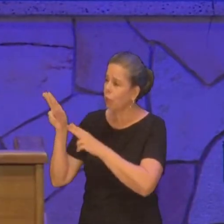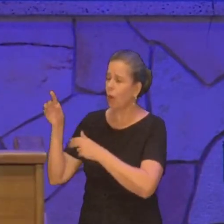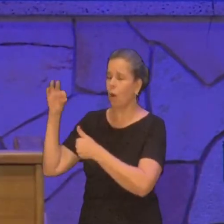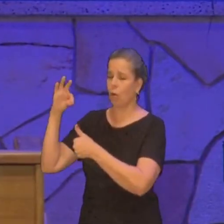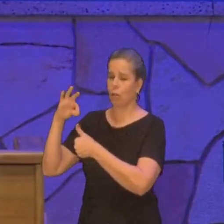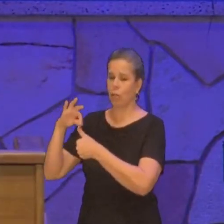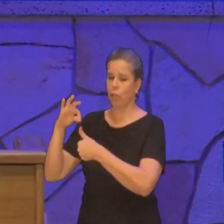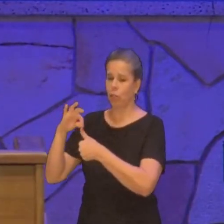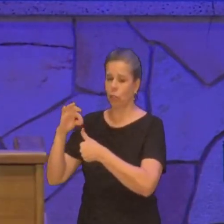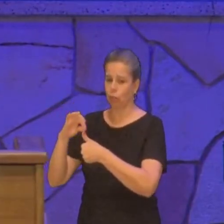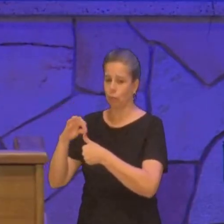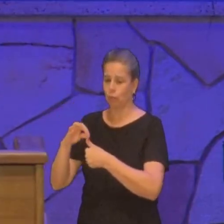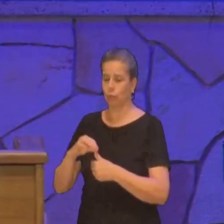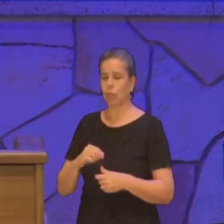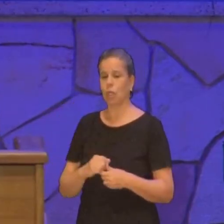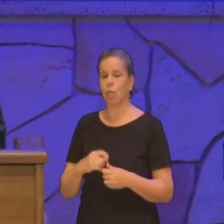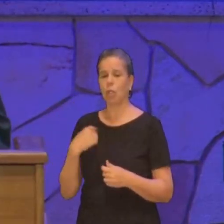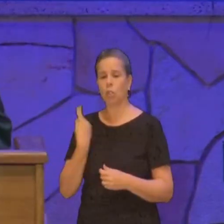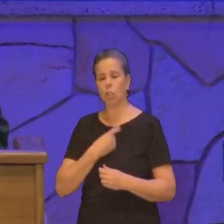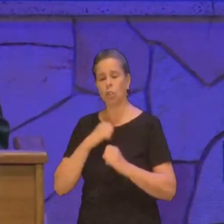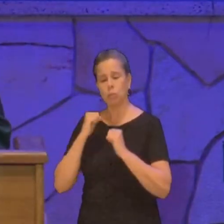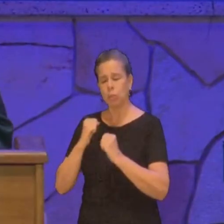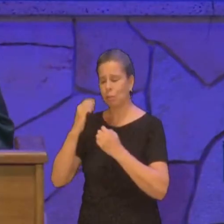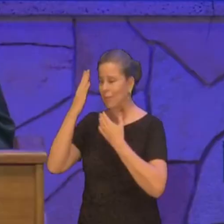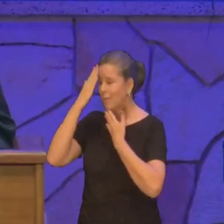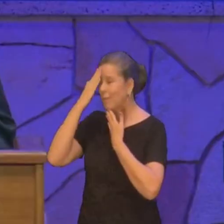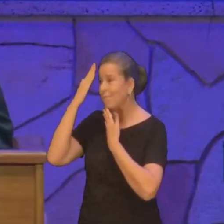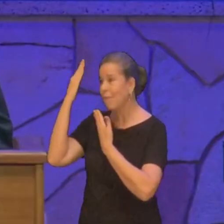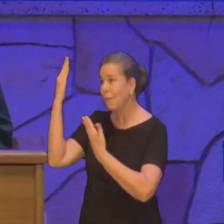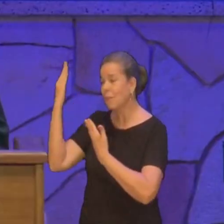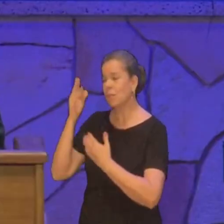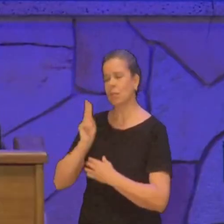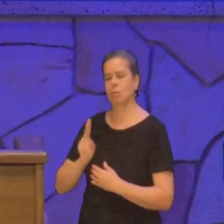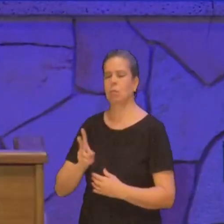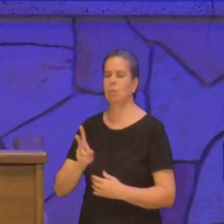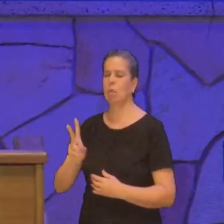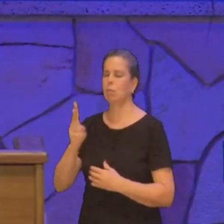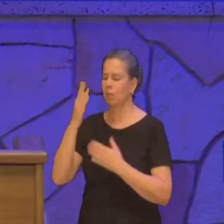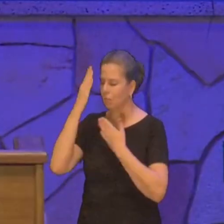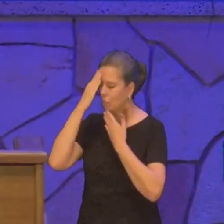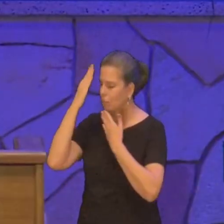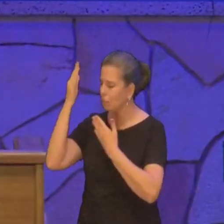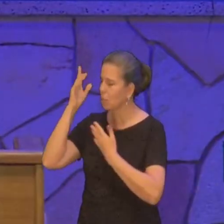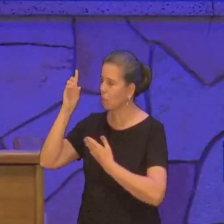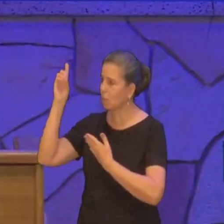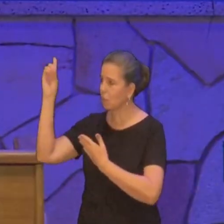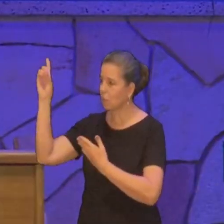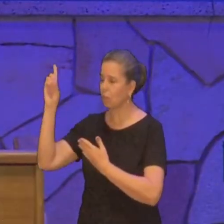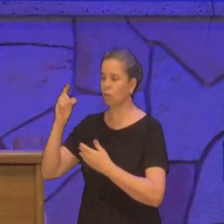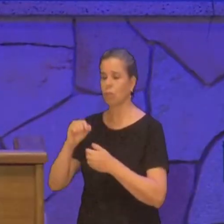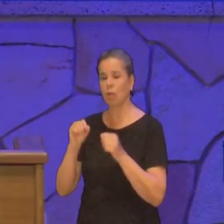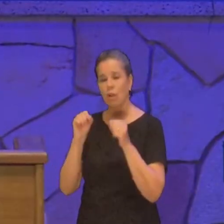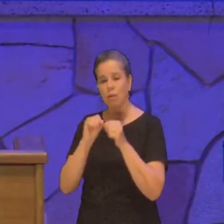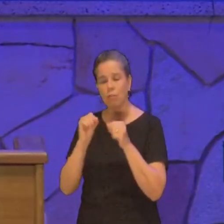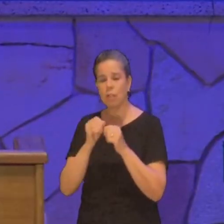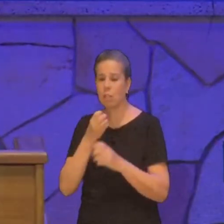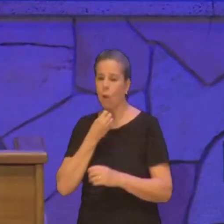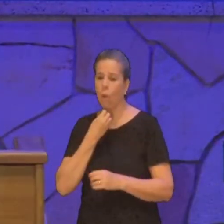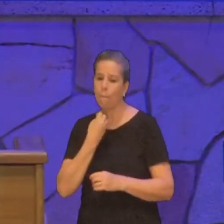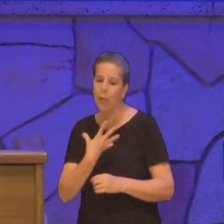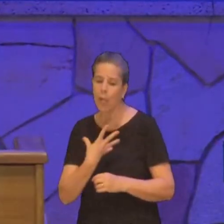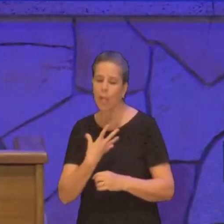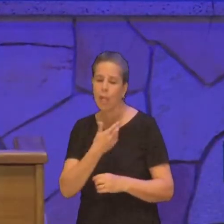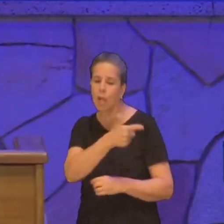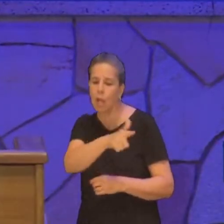demonstremos ingratidão, que nós possamos, como uma forma de agradecimento a Deus, fazer o mesmo que Ele fez por